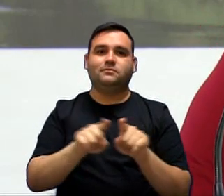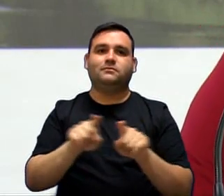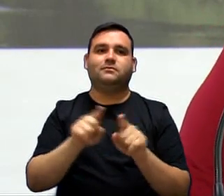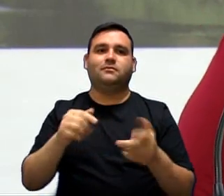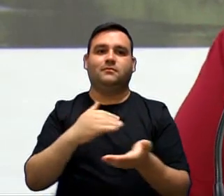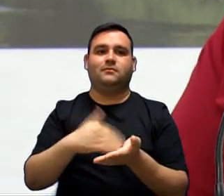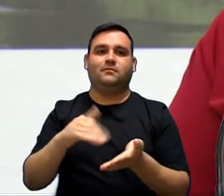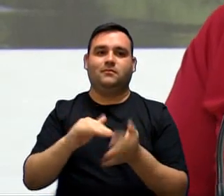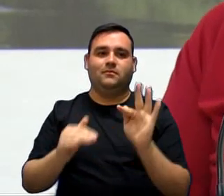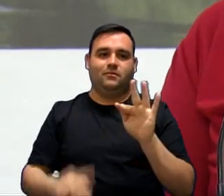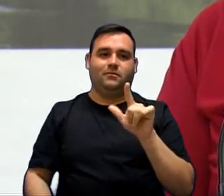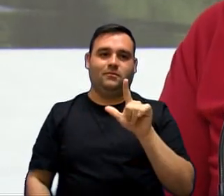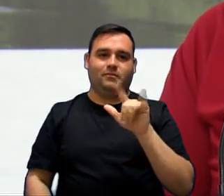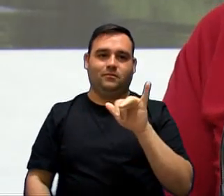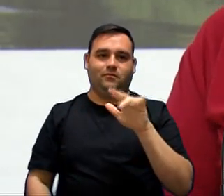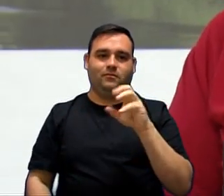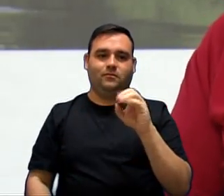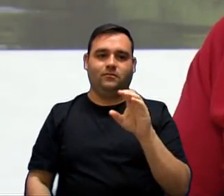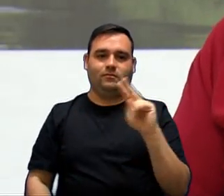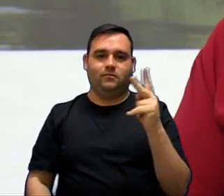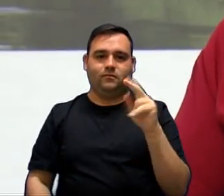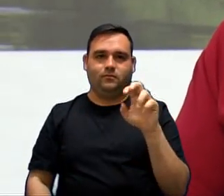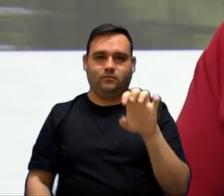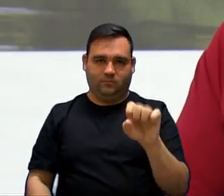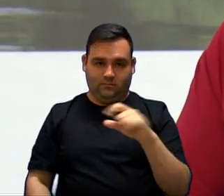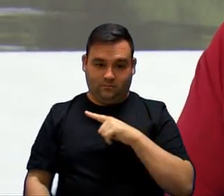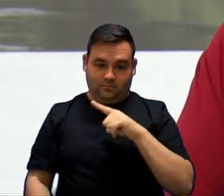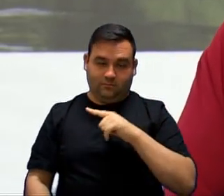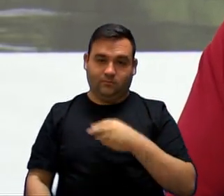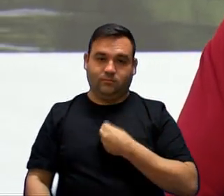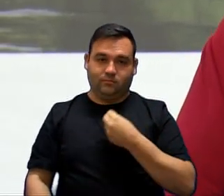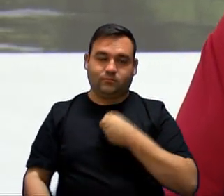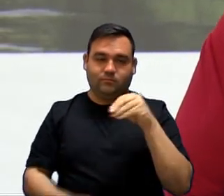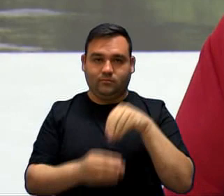secretário Flávio Chaves, que encontra-se aqui conosco.